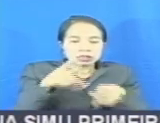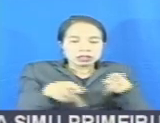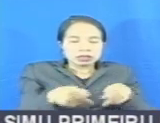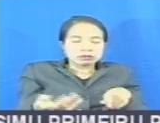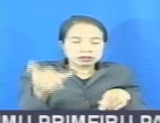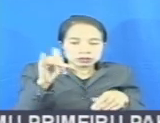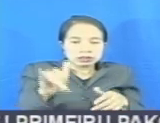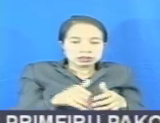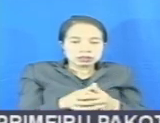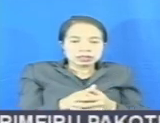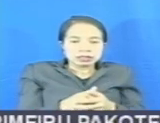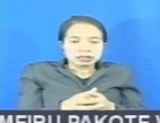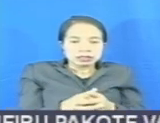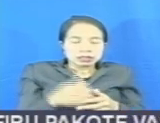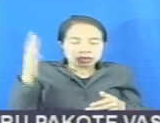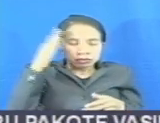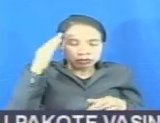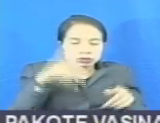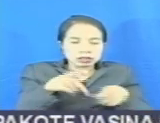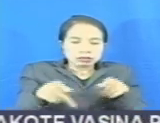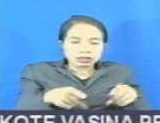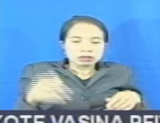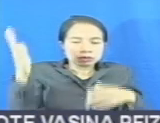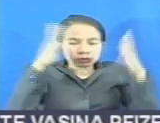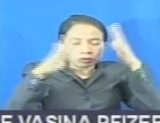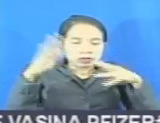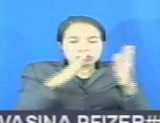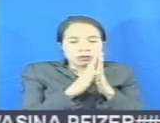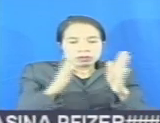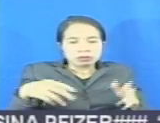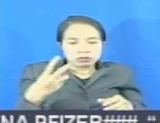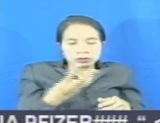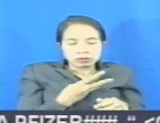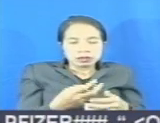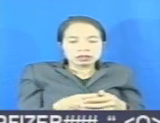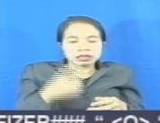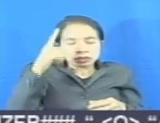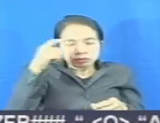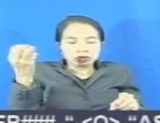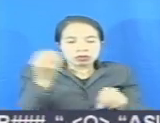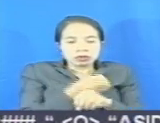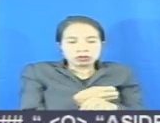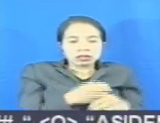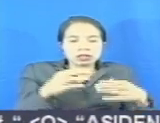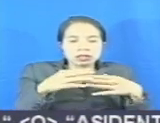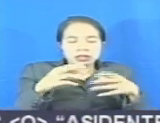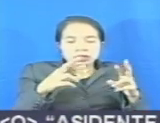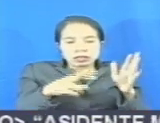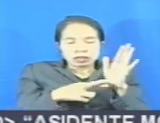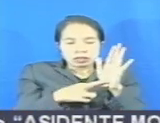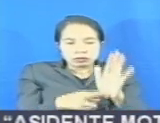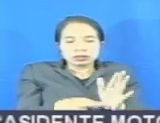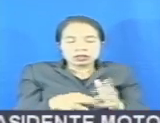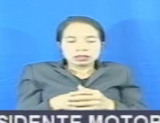konsensus komunitas ini mak problema buat baita ne tambah nih mak oportunidad ini ne representa autoridad municipio